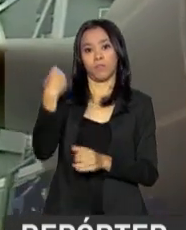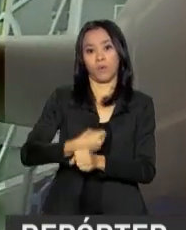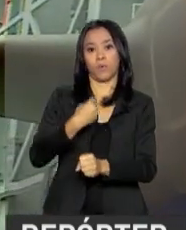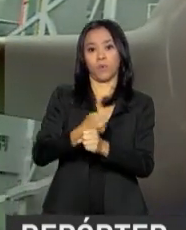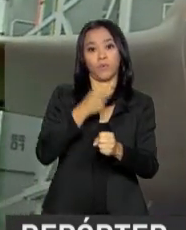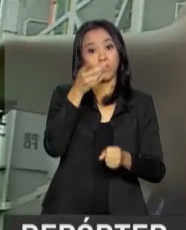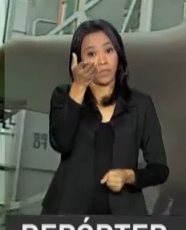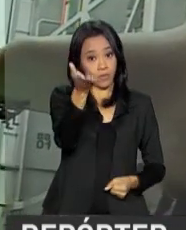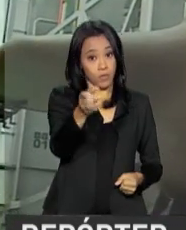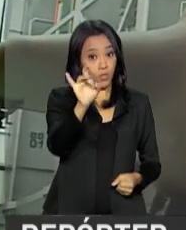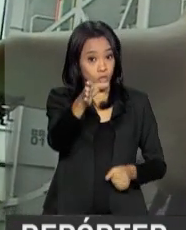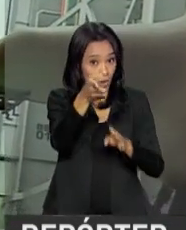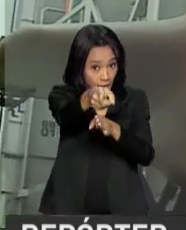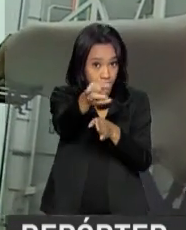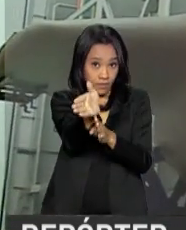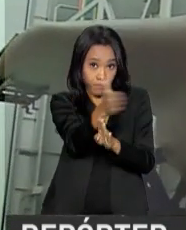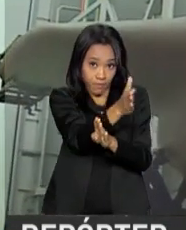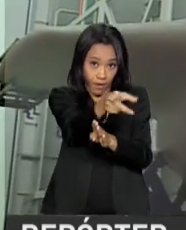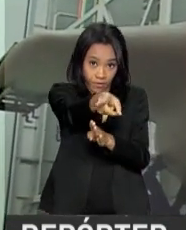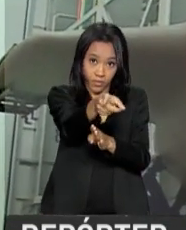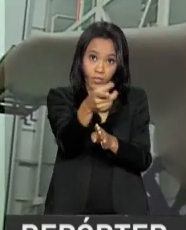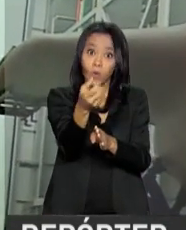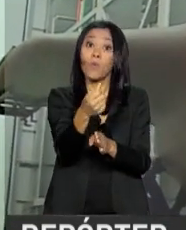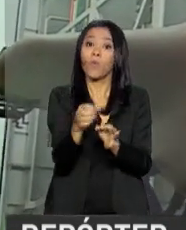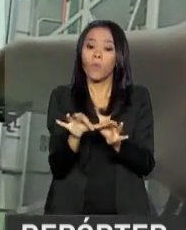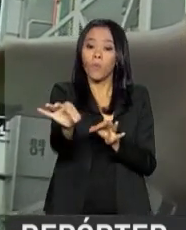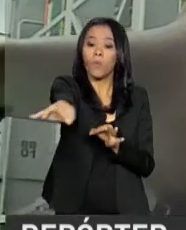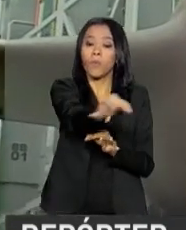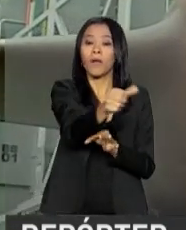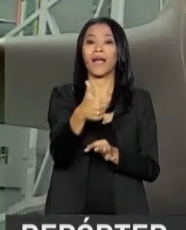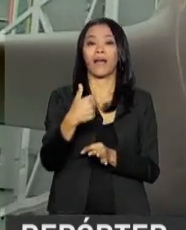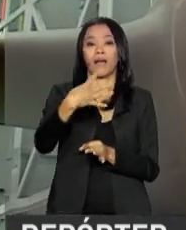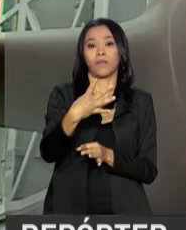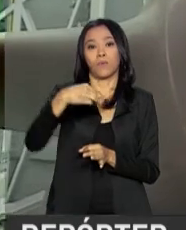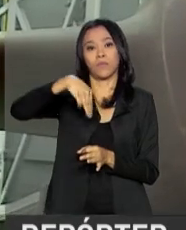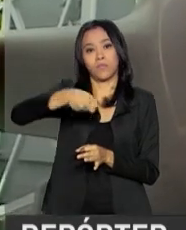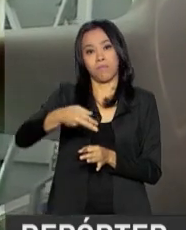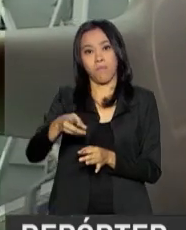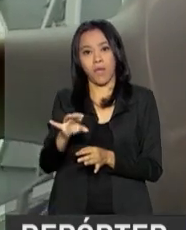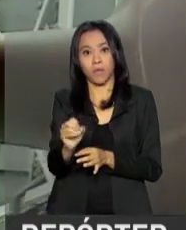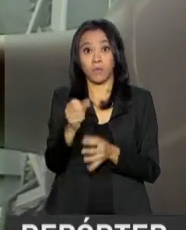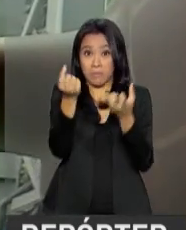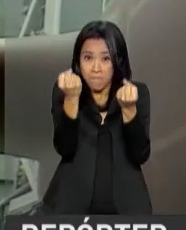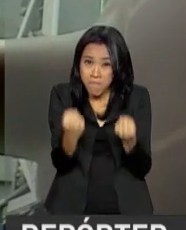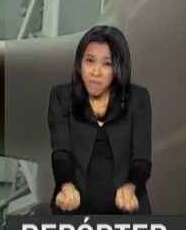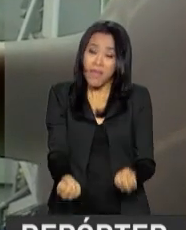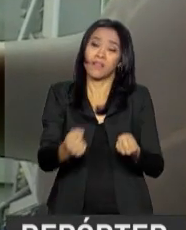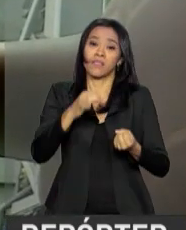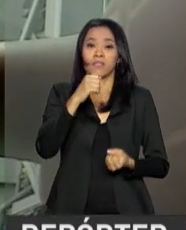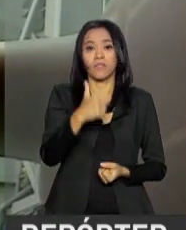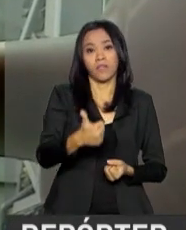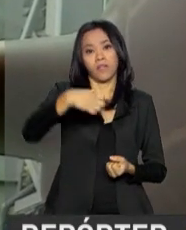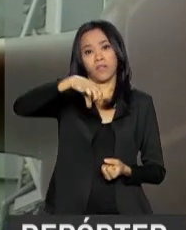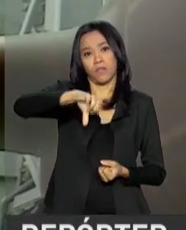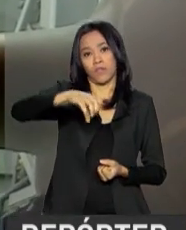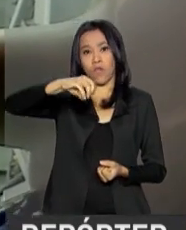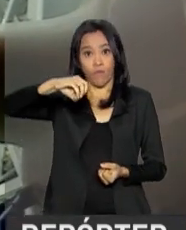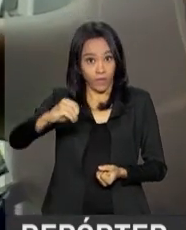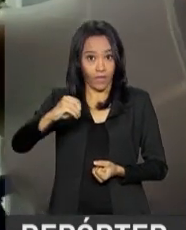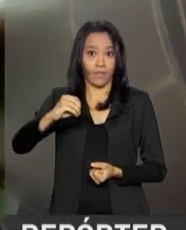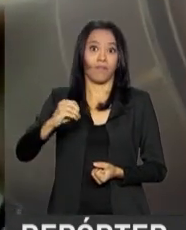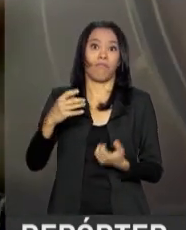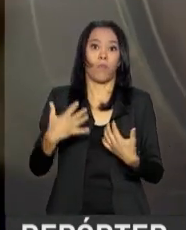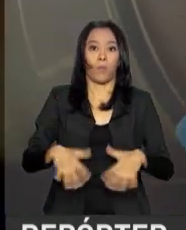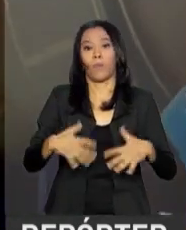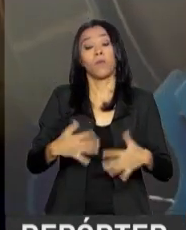equipamento. Só aquela parte traseira mede 14 metros de comprimento e pesa 190 toneladas. Depois